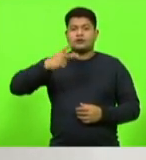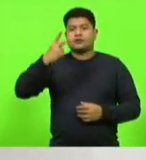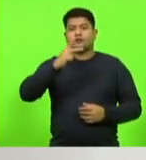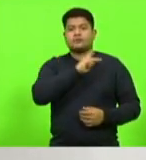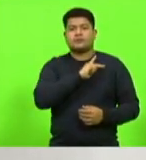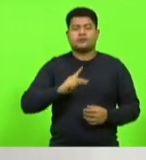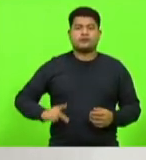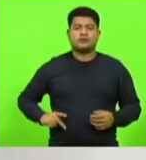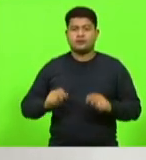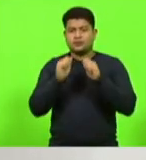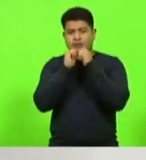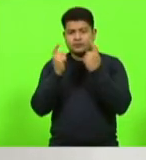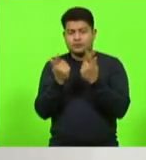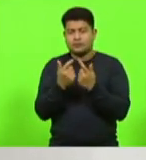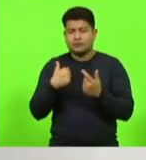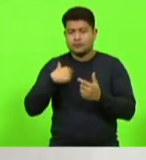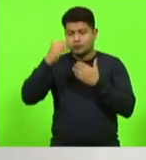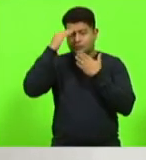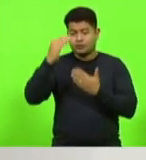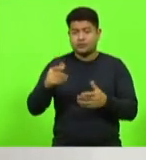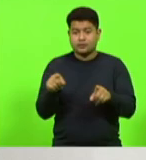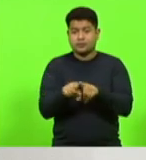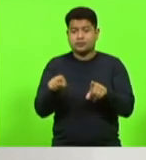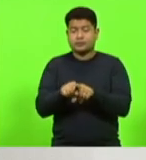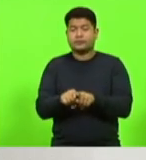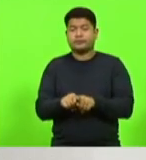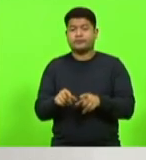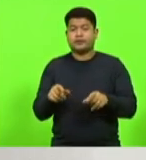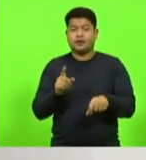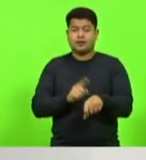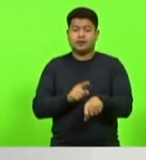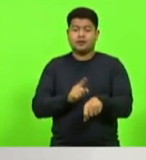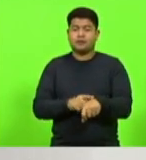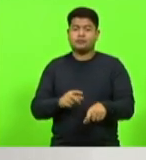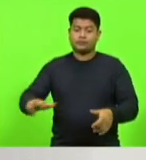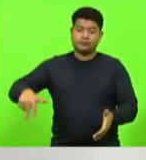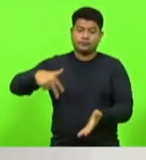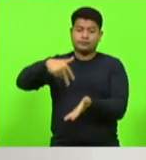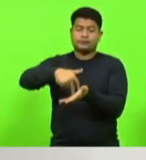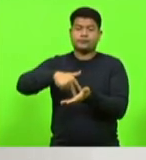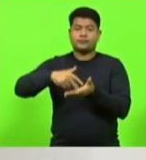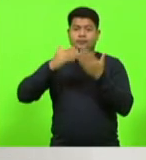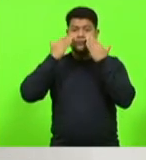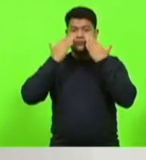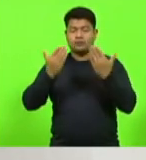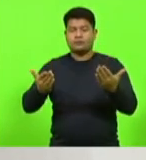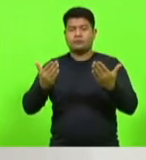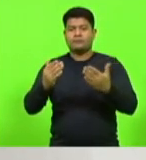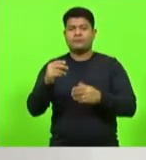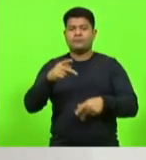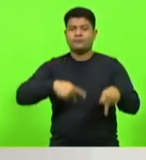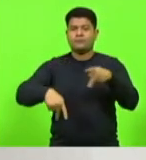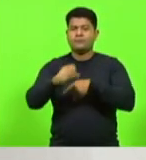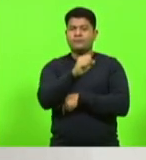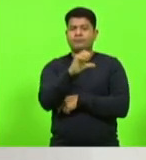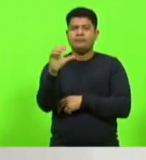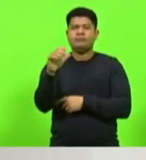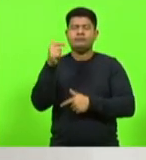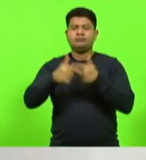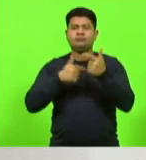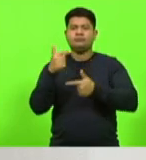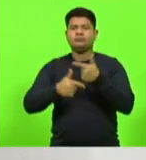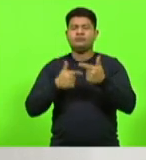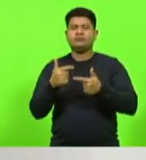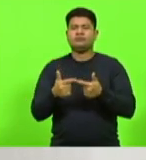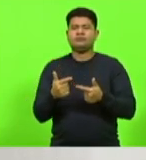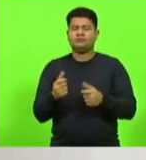Agradeço a oportunidade que o senhor nos deu para demonstrar aos catarinenses o trabalho que é desenvolvido há 25